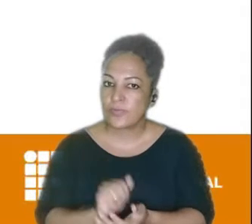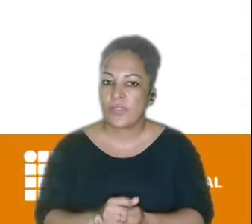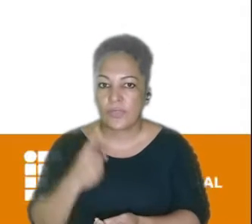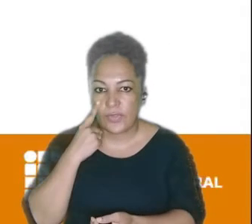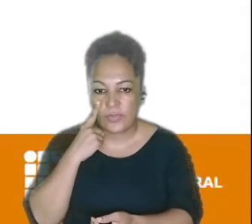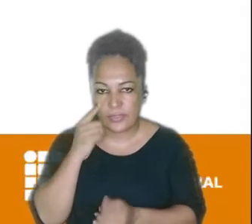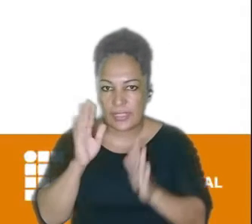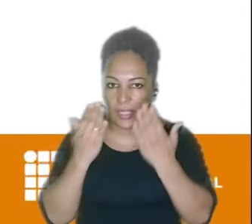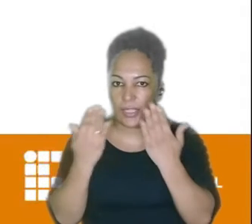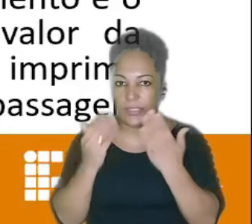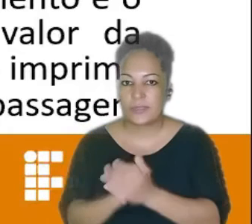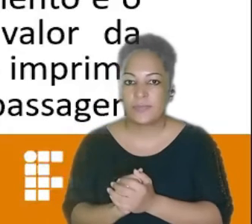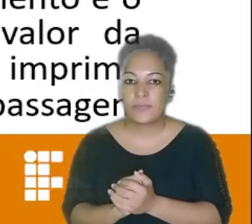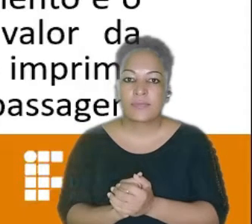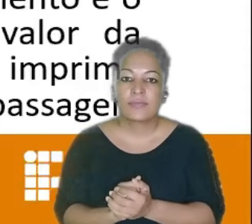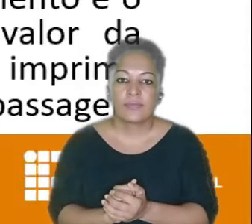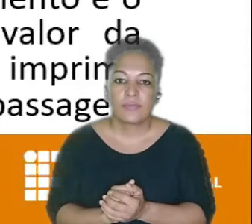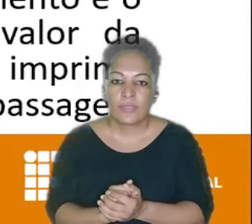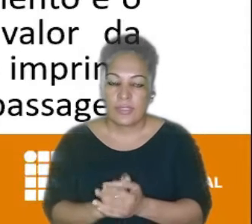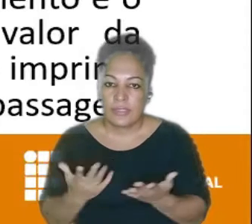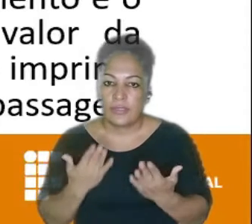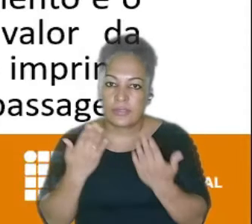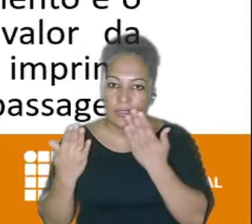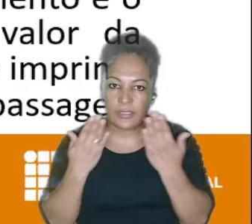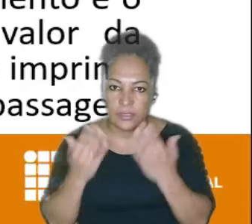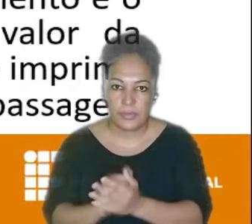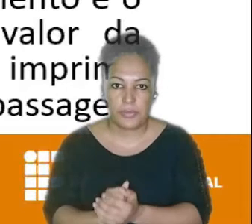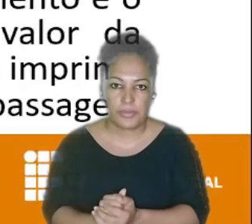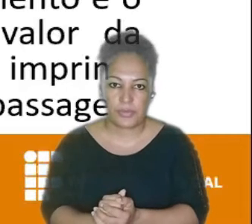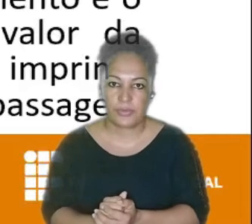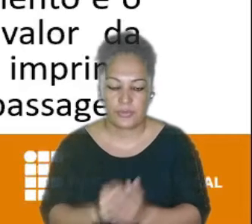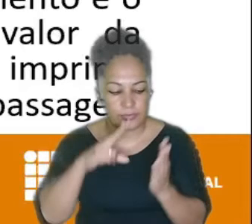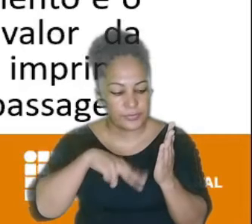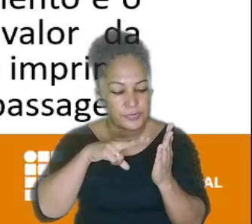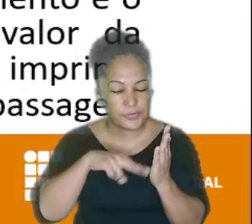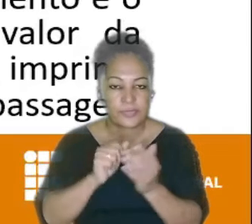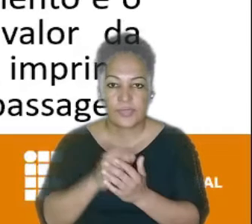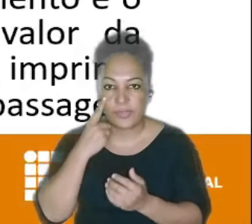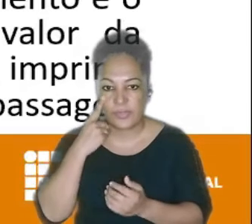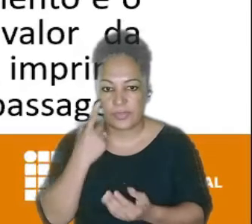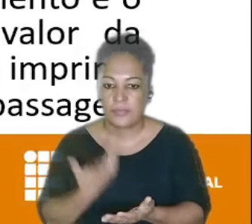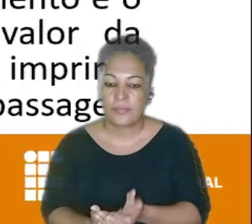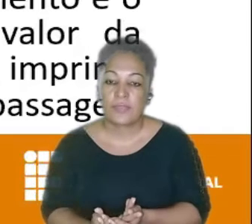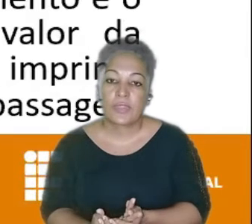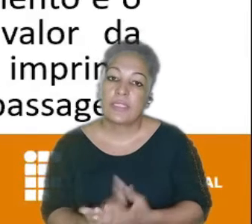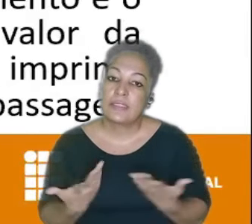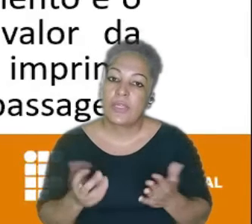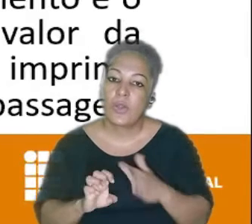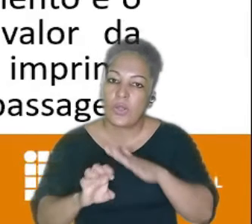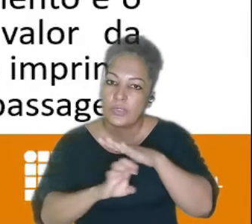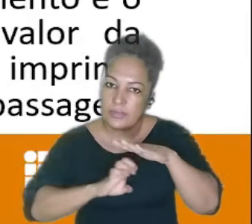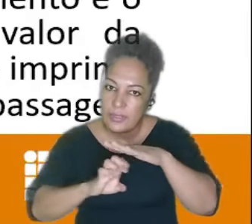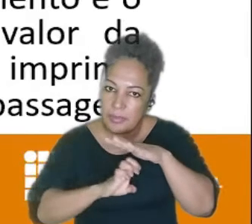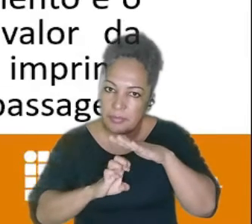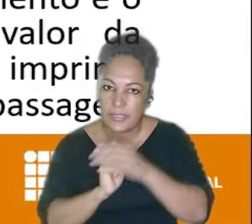rodoviários, ok? Então, vamos lá, então, no análise. Então, essa é a análise de caso. Vamos fazer uma leitura nela aqui. Então, vamos lá. Então,